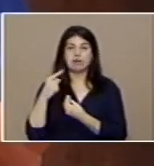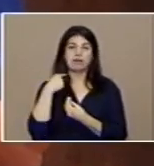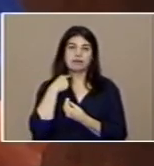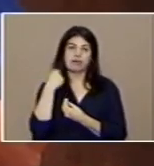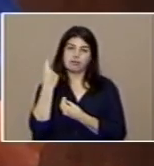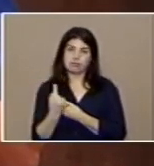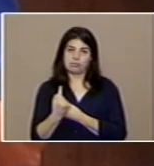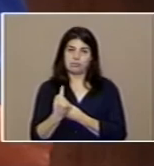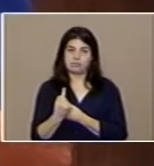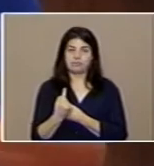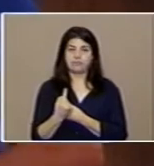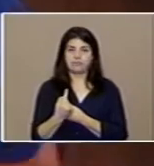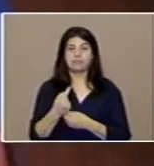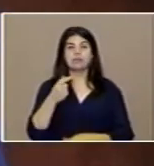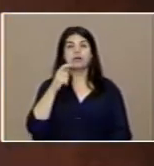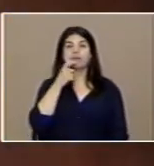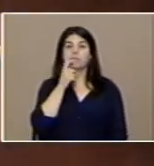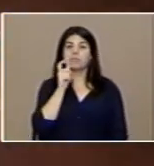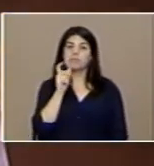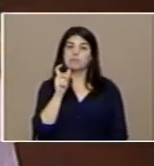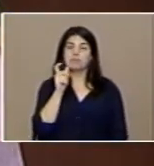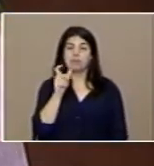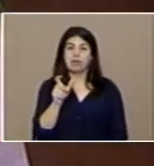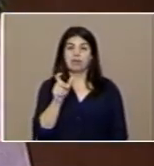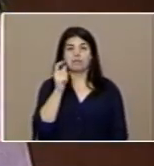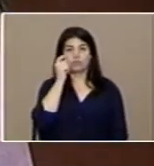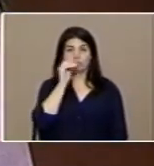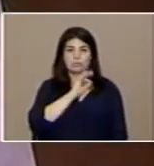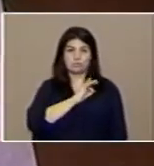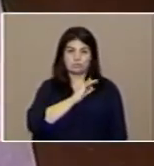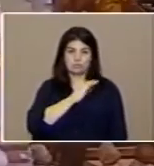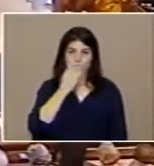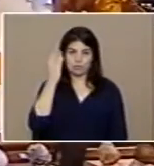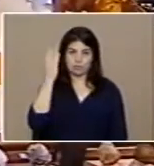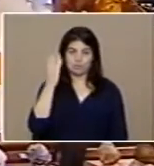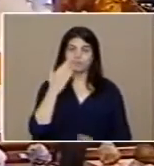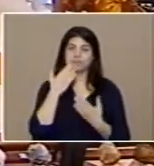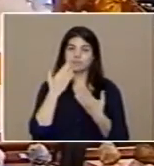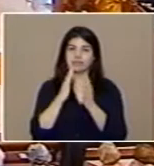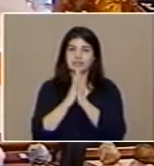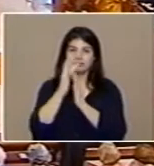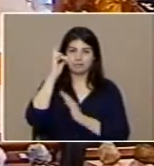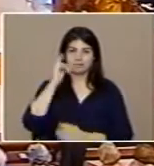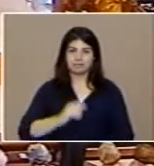a palavra do senhor e G1